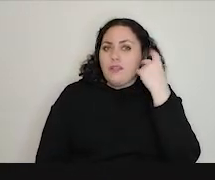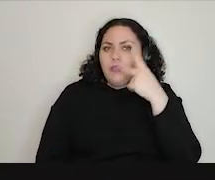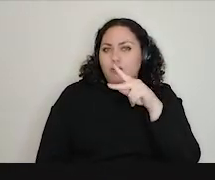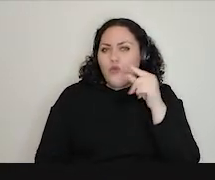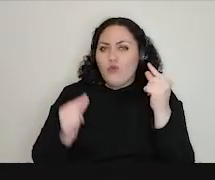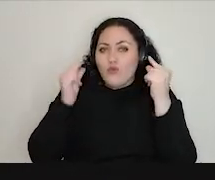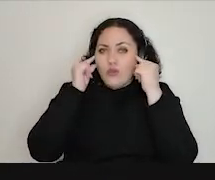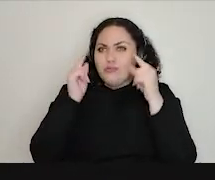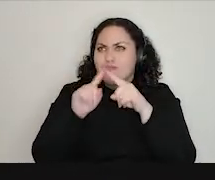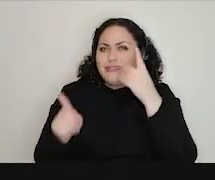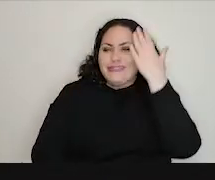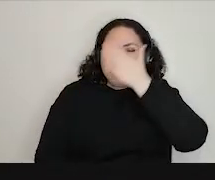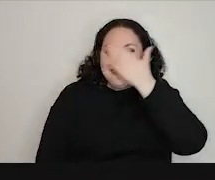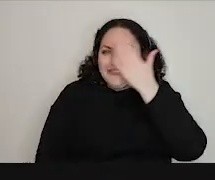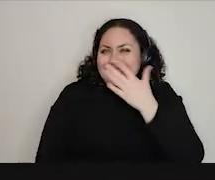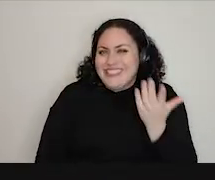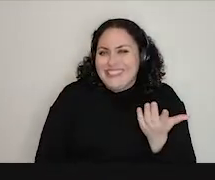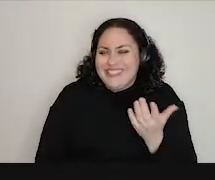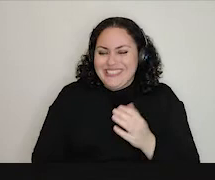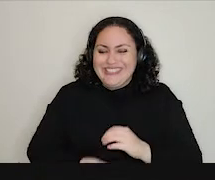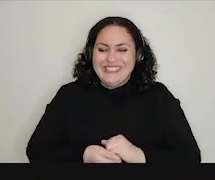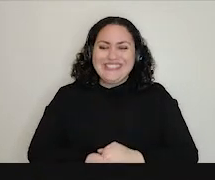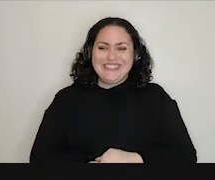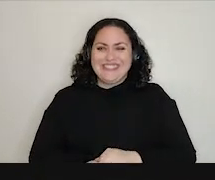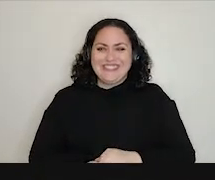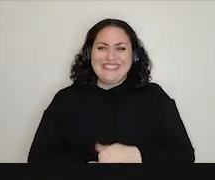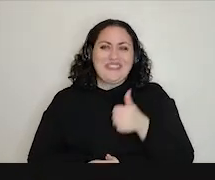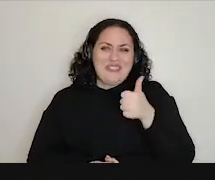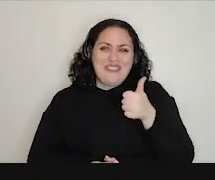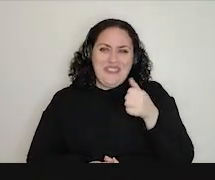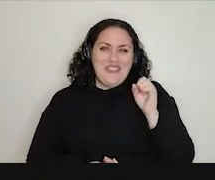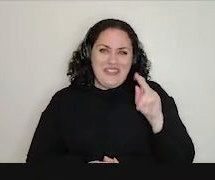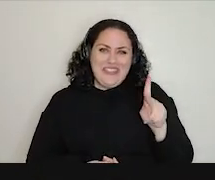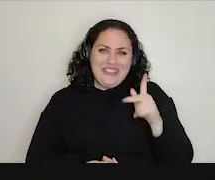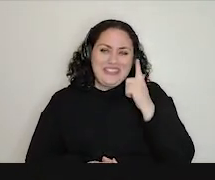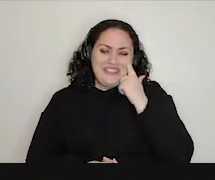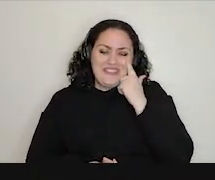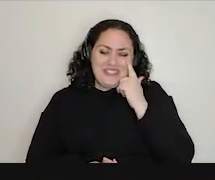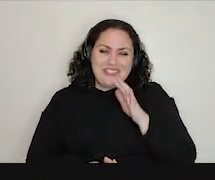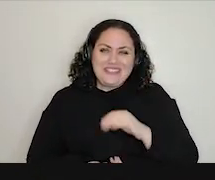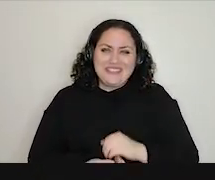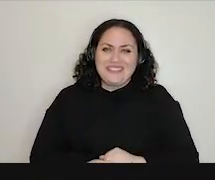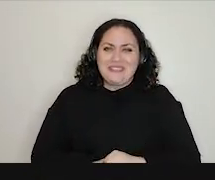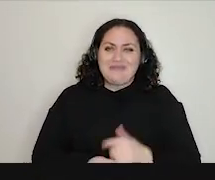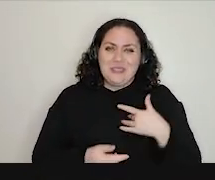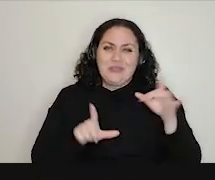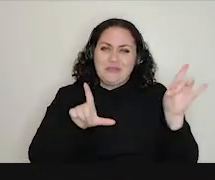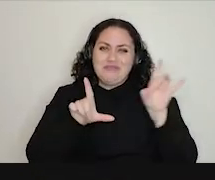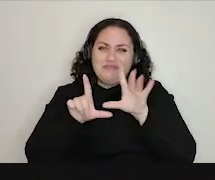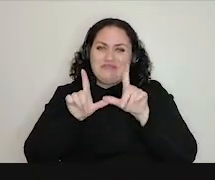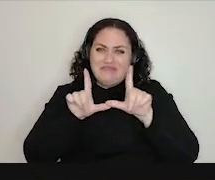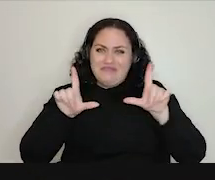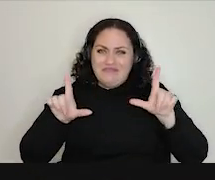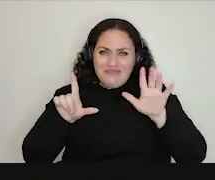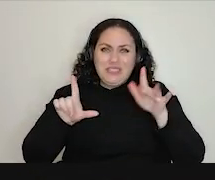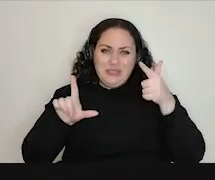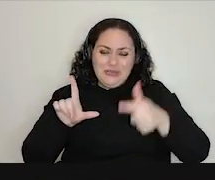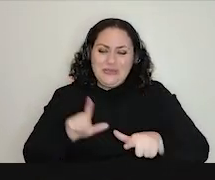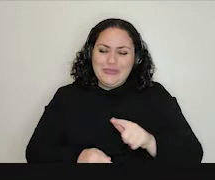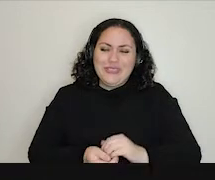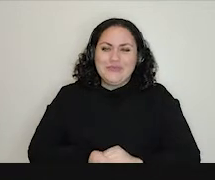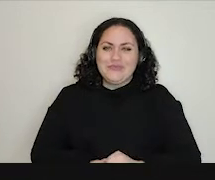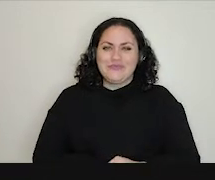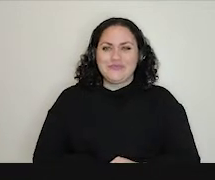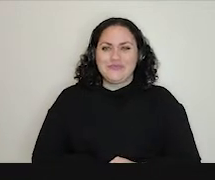fone de ouvido, mas não estava passando nada. Tá bom. Deixa eu compartilhar aqui de